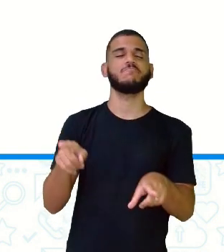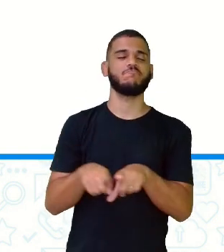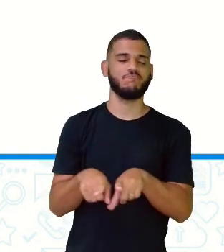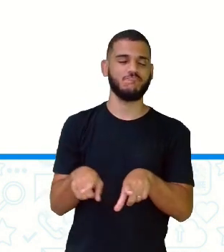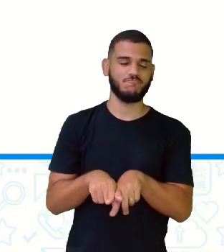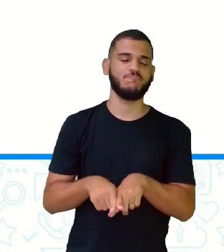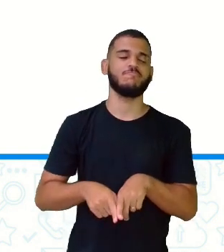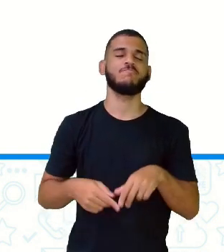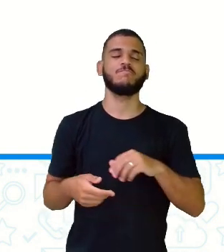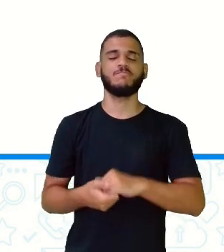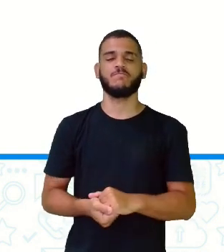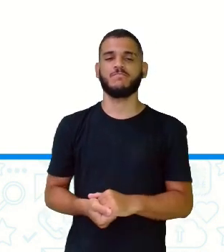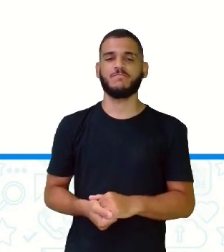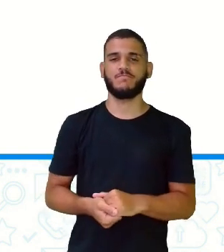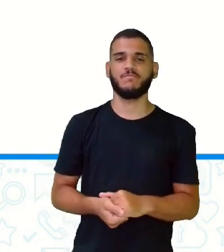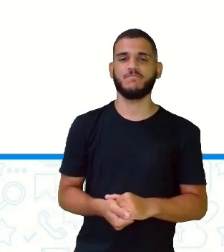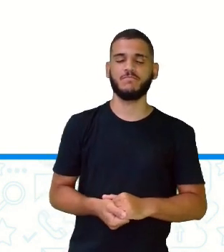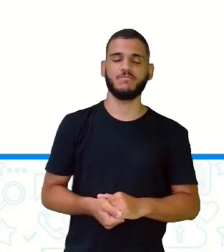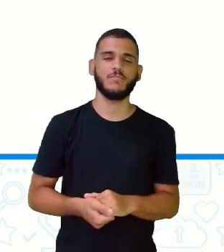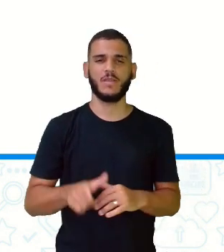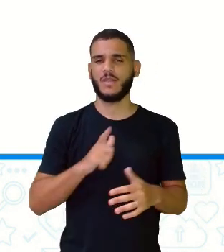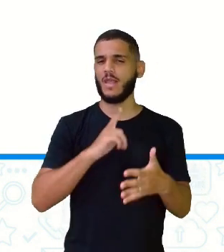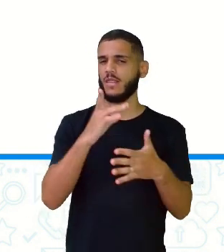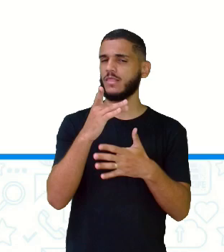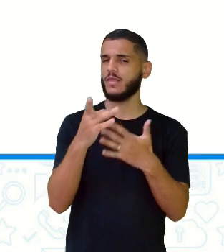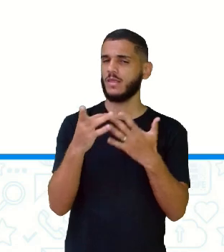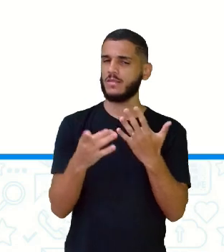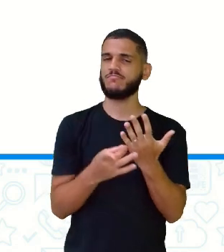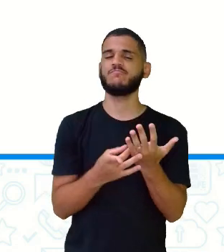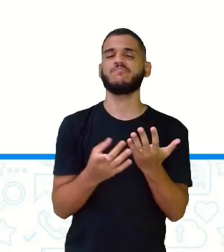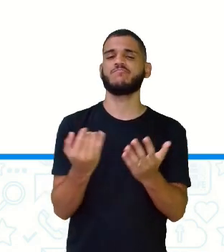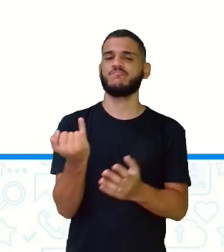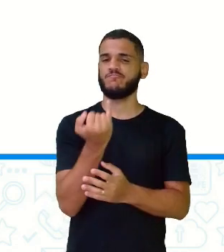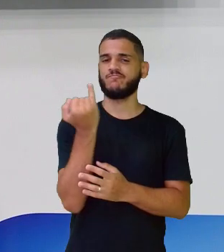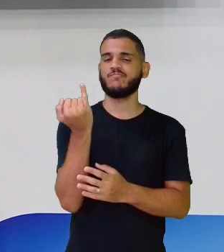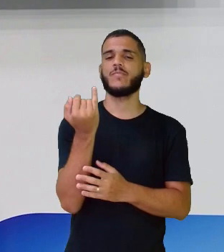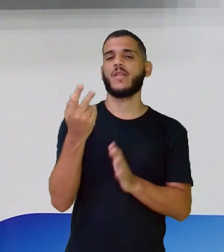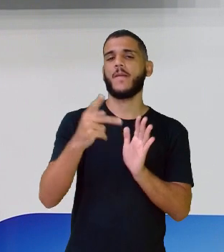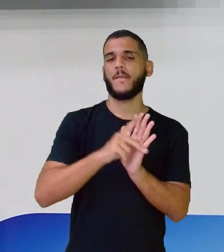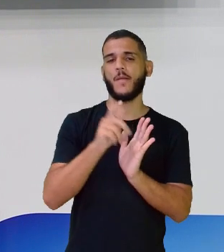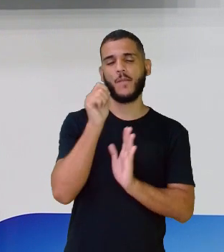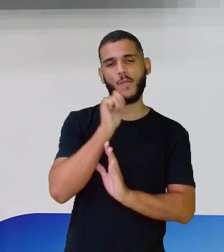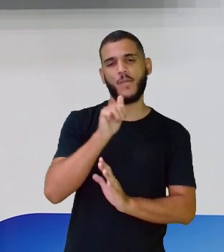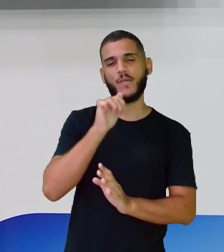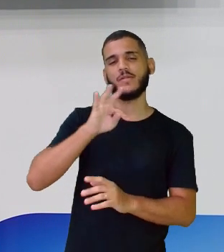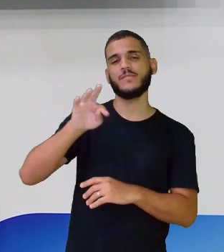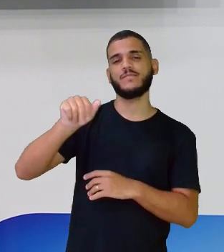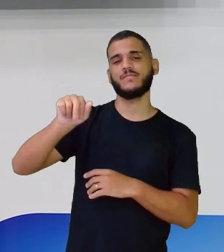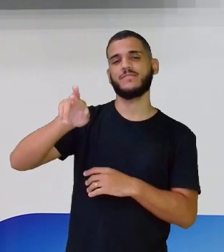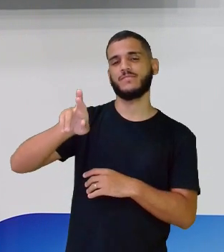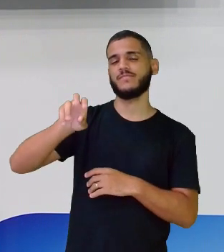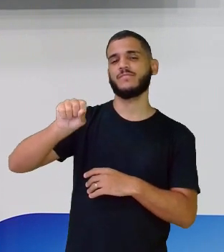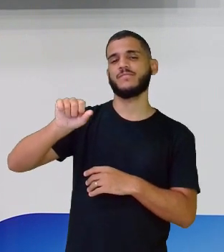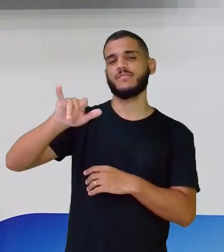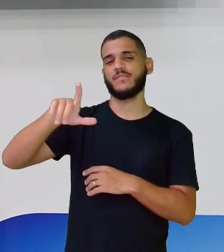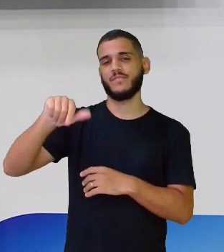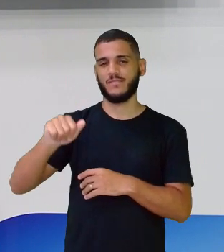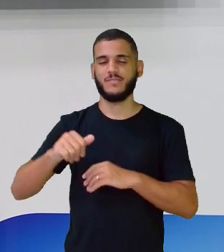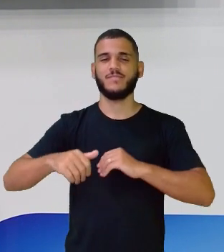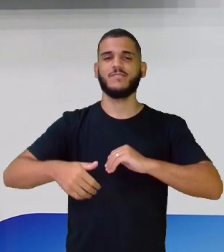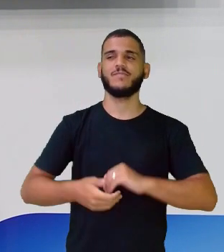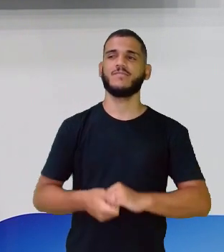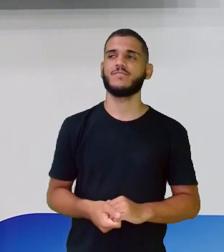muito perto, realmente descreve com perfeição quem é Tarsila do Amaral, quem era Tarsila do Amaral.